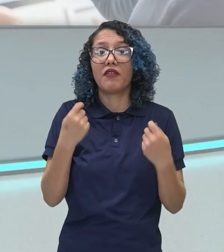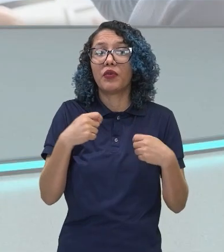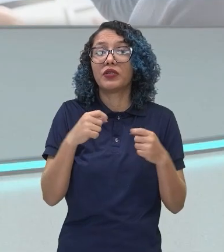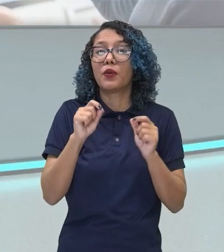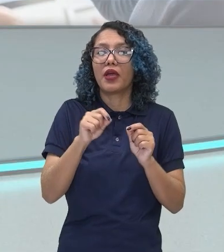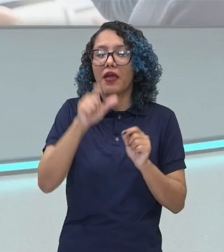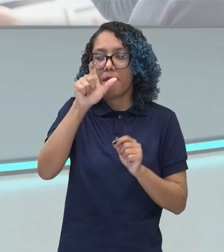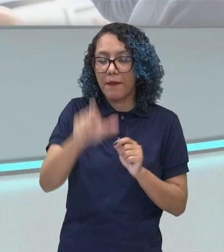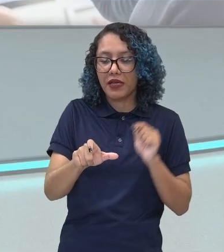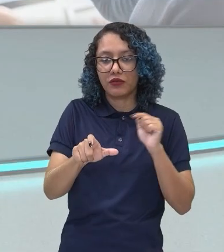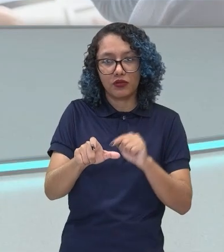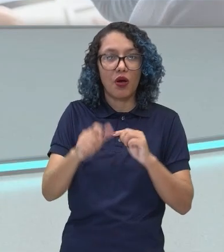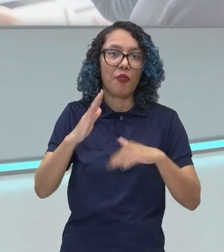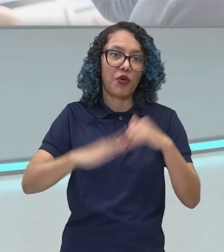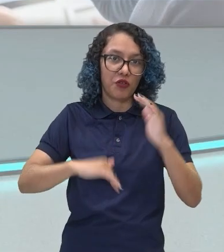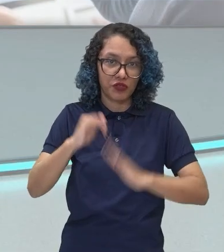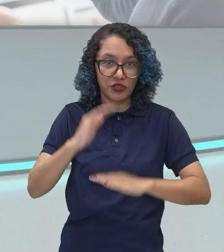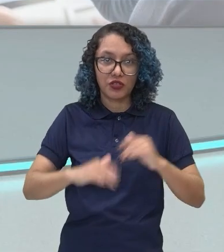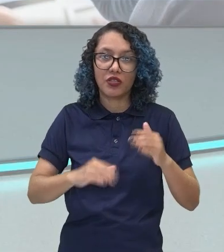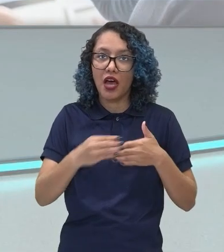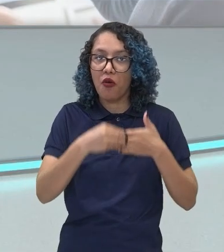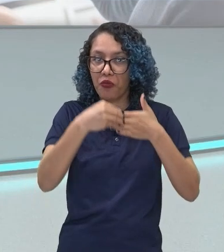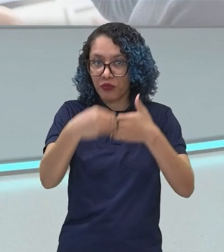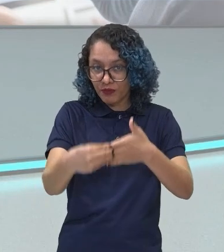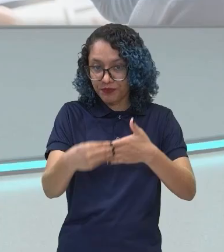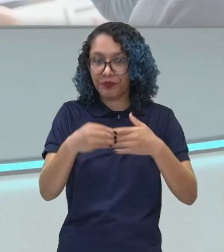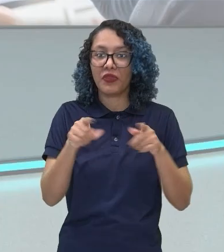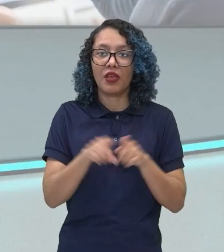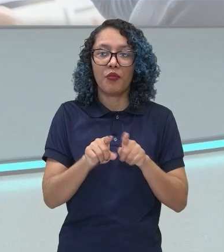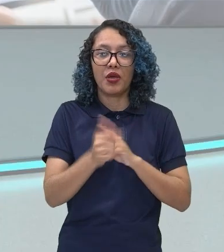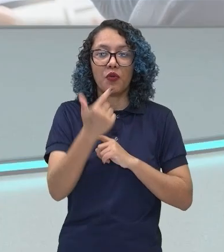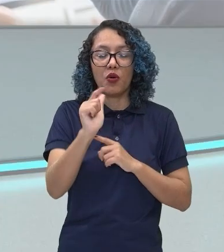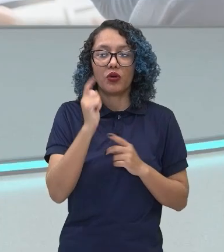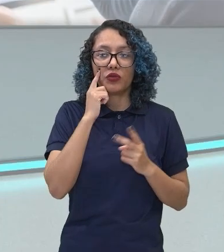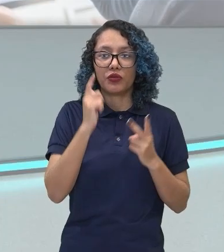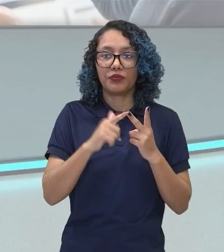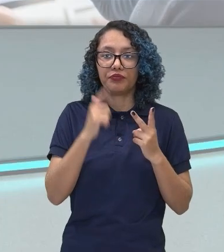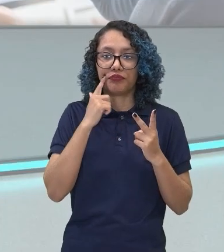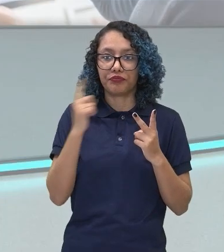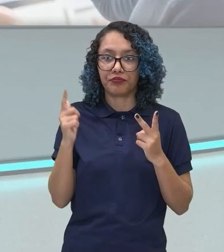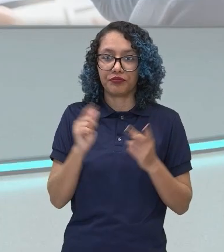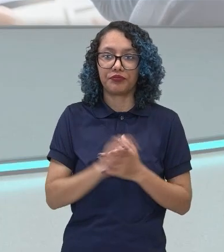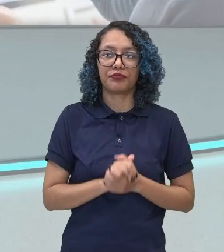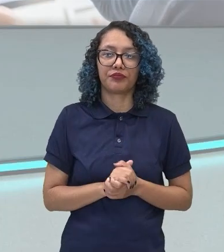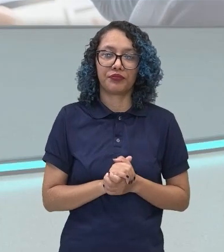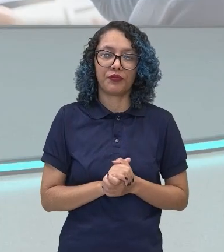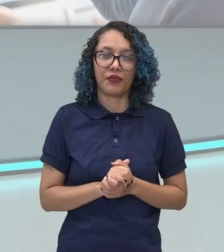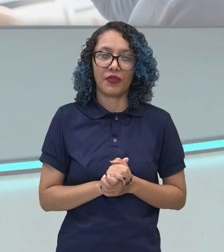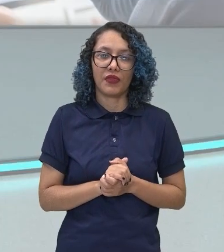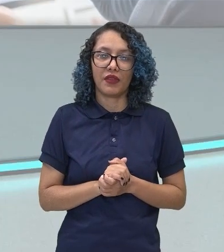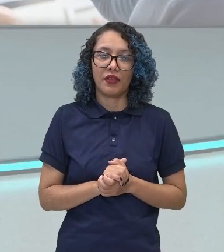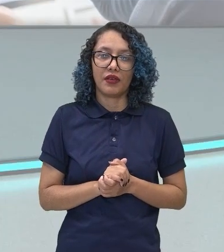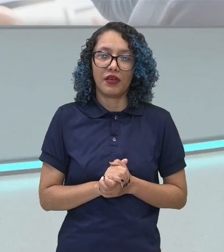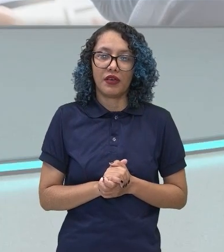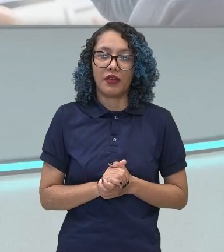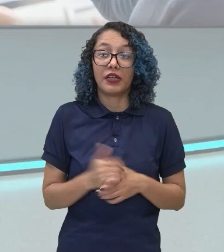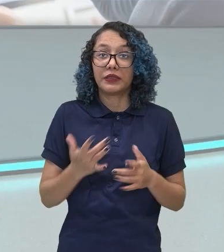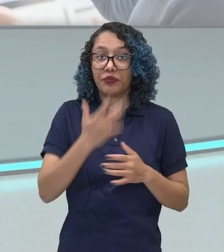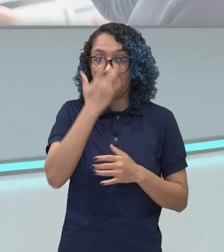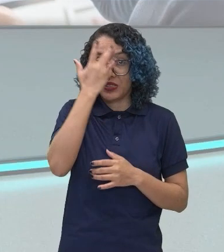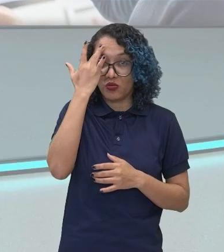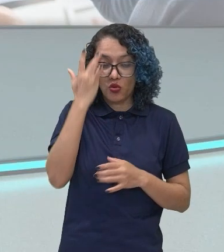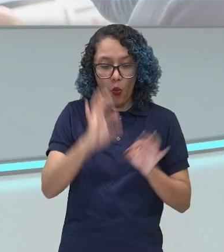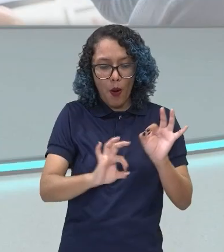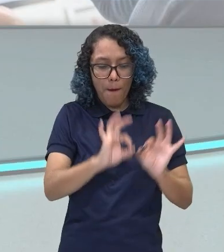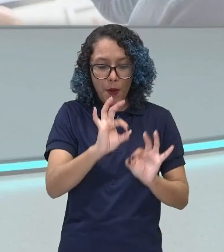lidar com isso. Outra coisa que nós temos também, né, é isso aqui, ó, Virtual Reality Designer. As pessoas, né, que projetam,